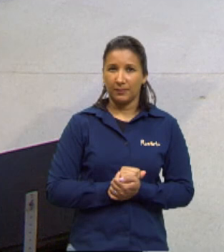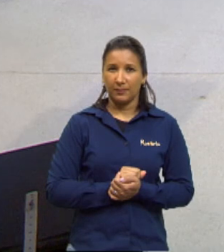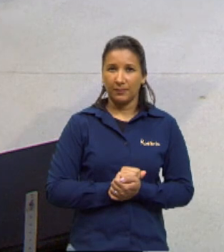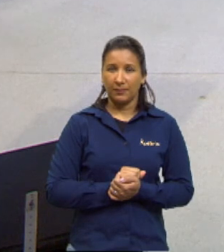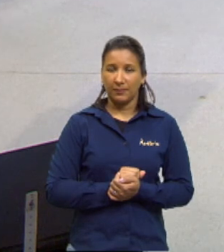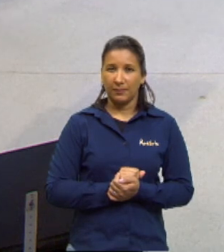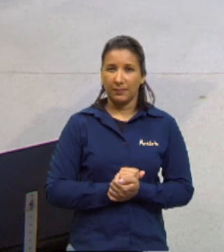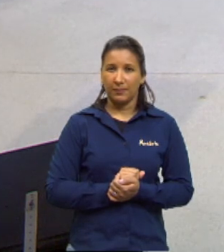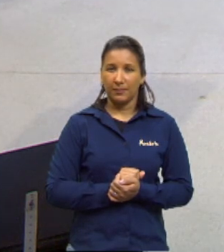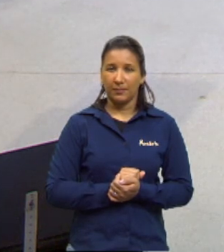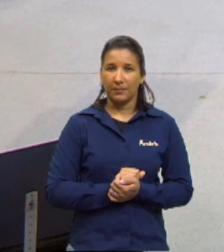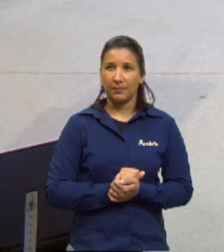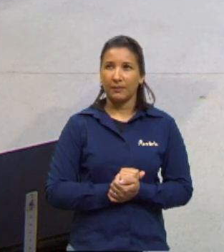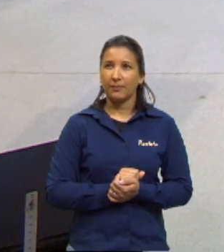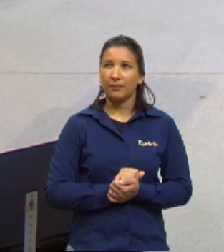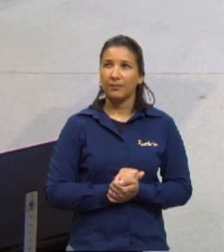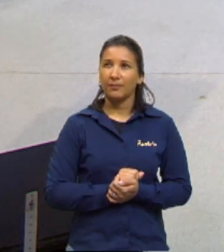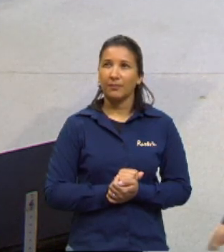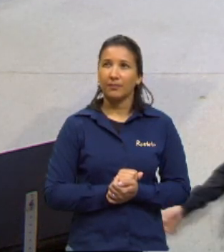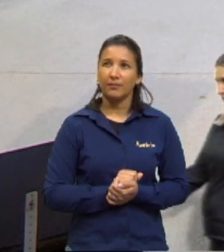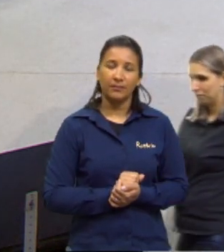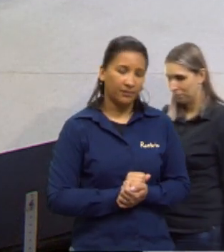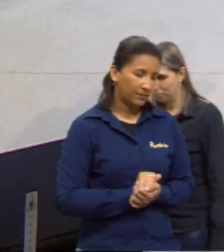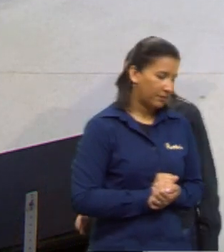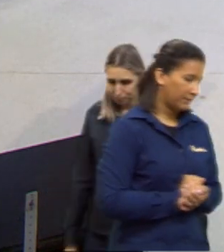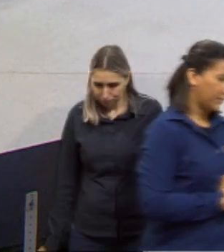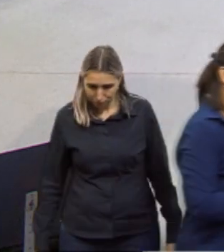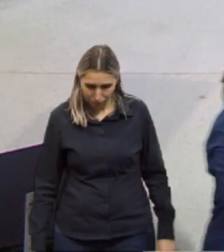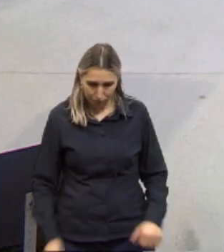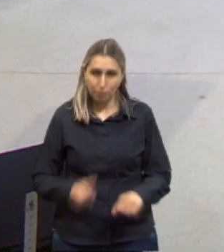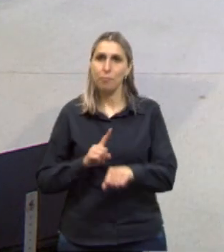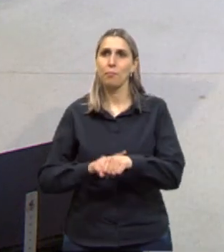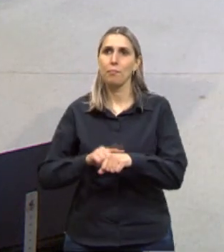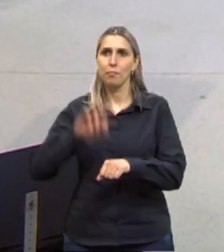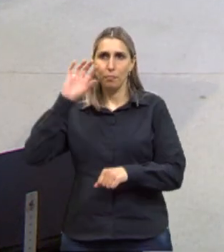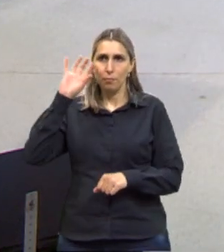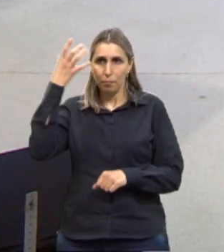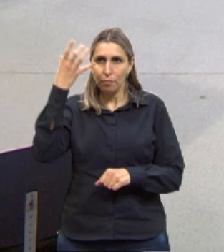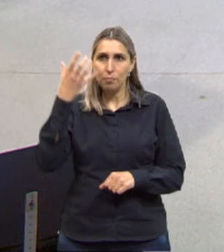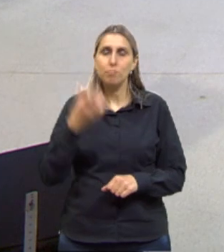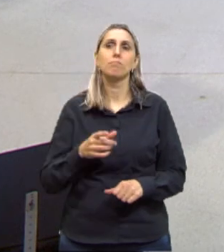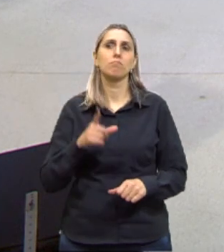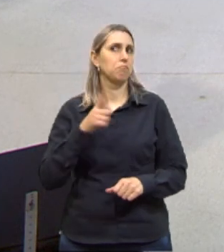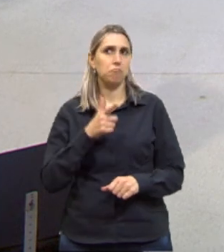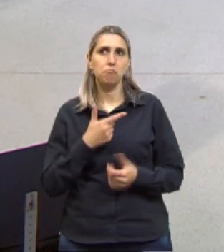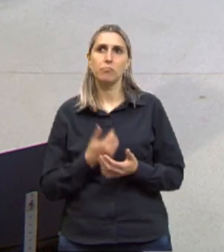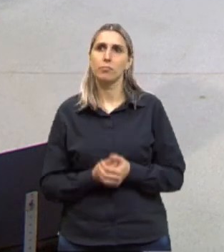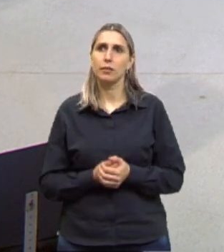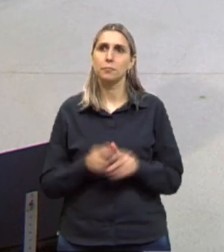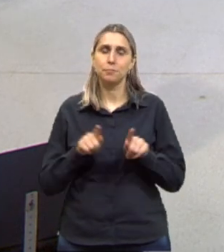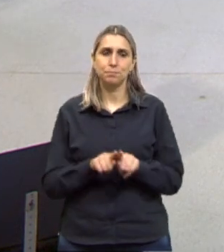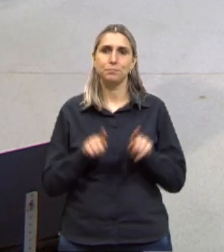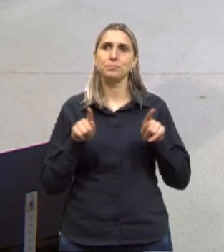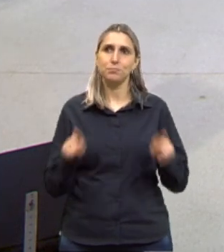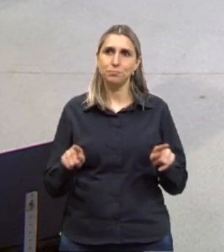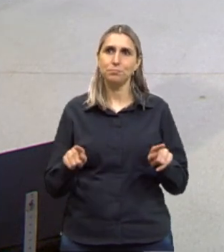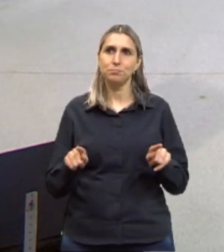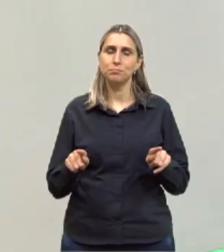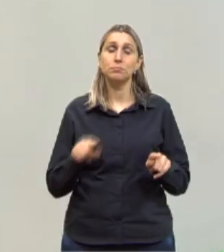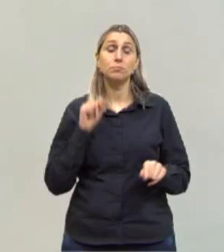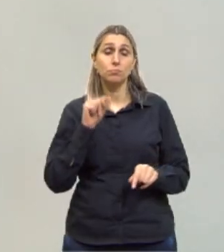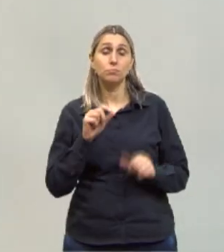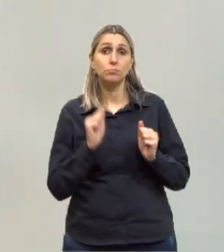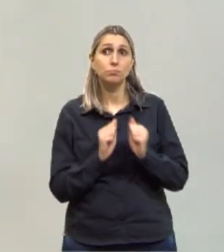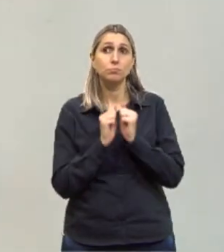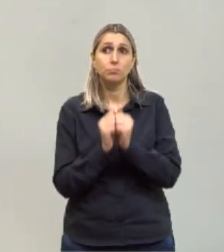Vamos montá-la, porque tempo de resolvê-la, provavelmente eu não vou ter. Mas eu vou com